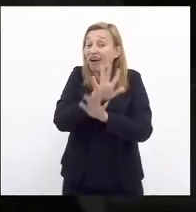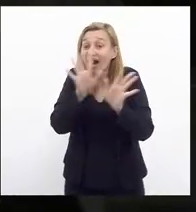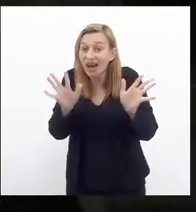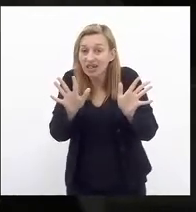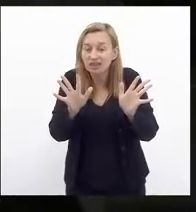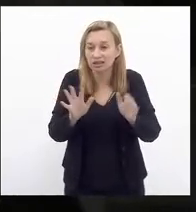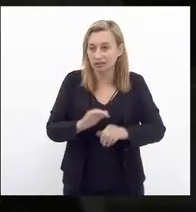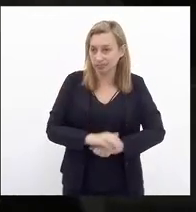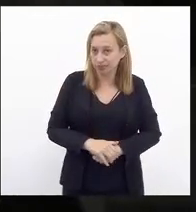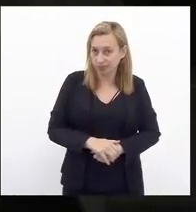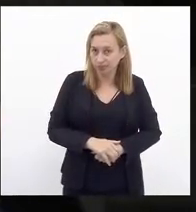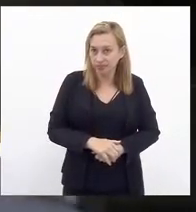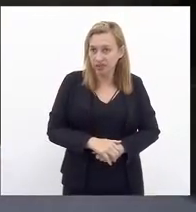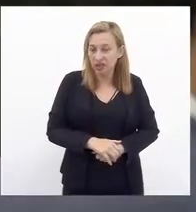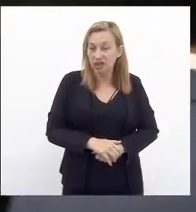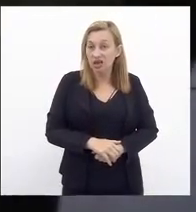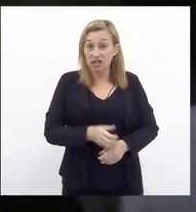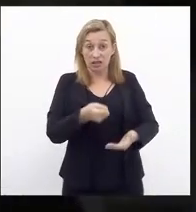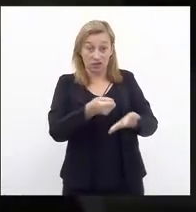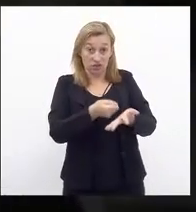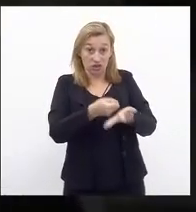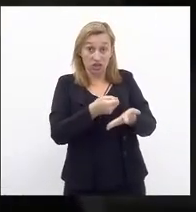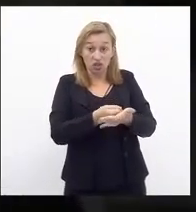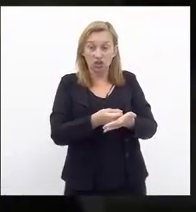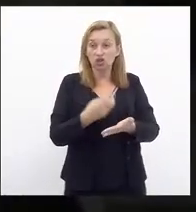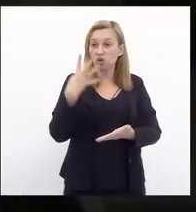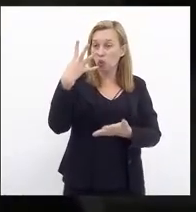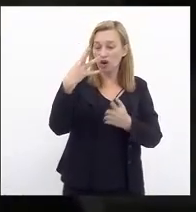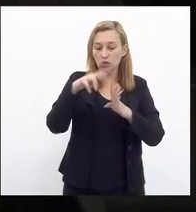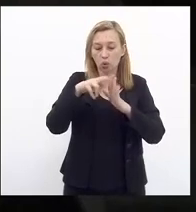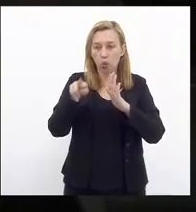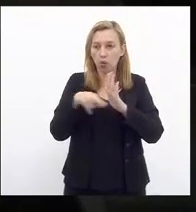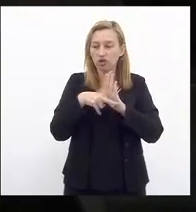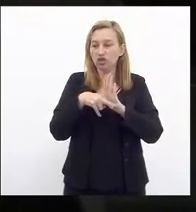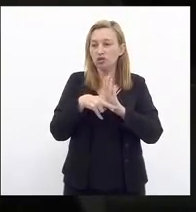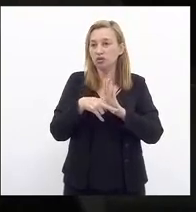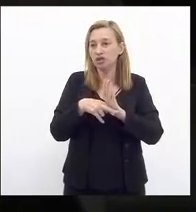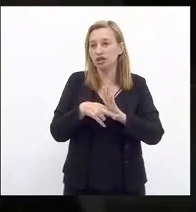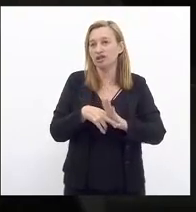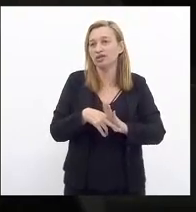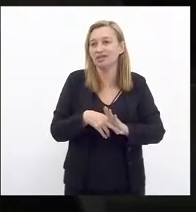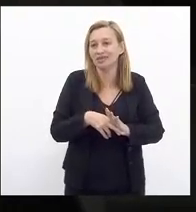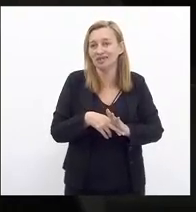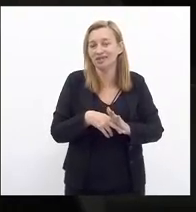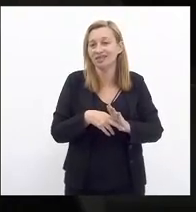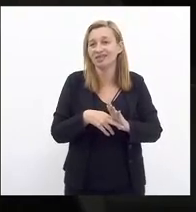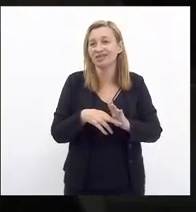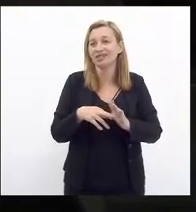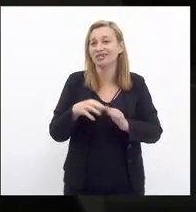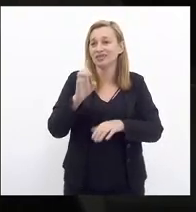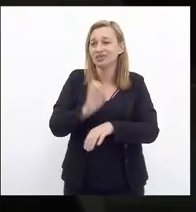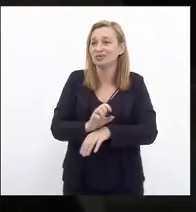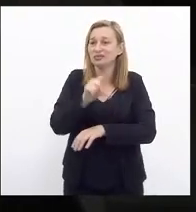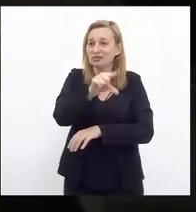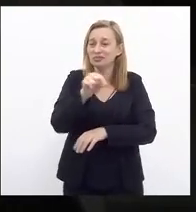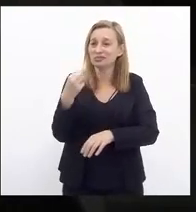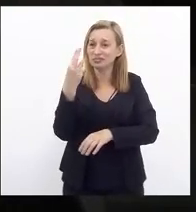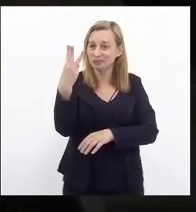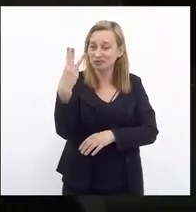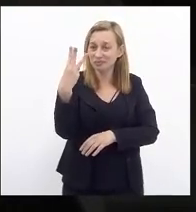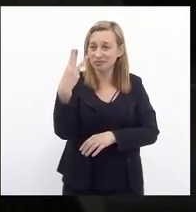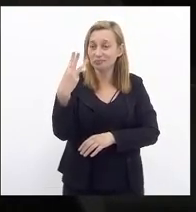são muito caros elas dizem de quatro regras de quatro regras que estado opte por três